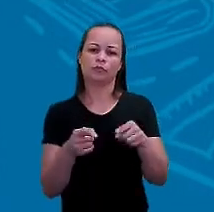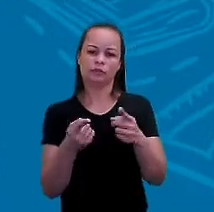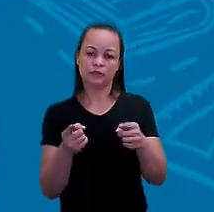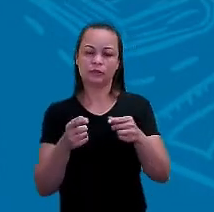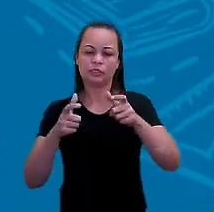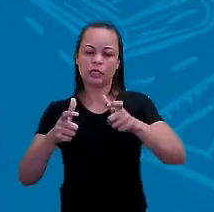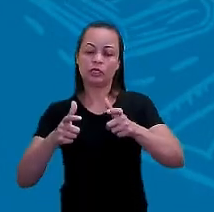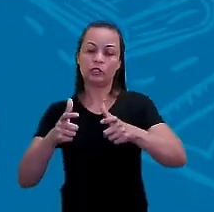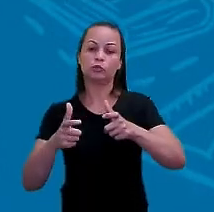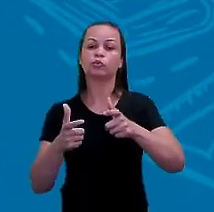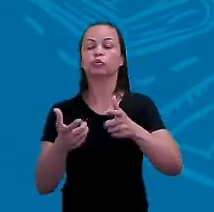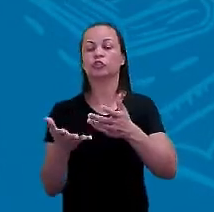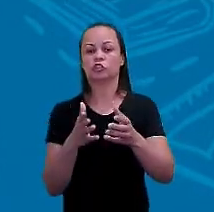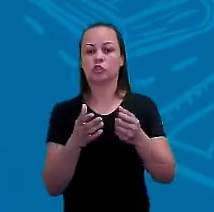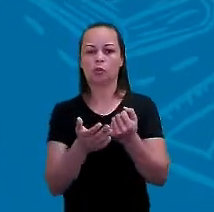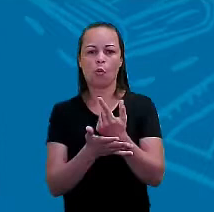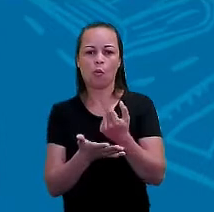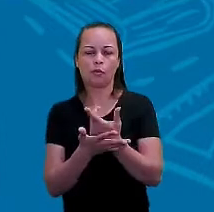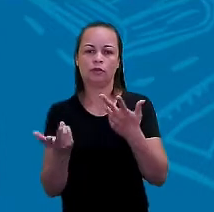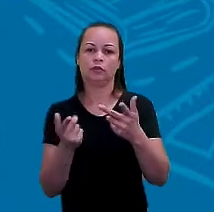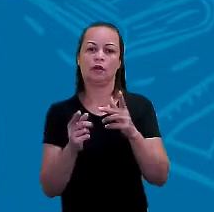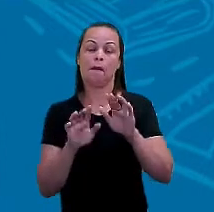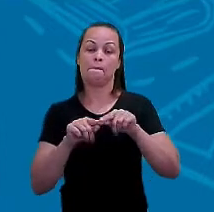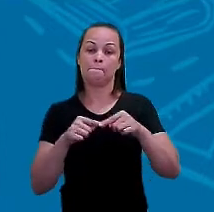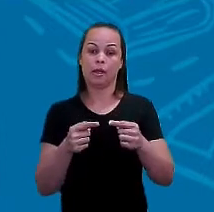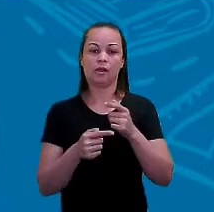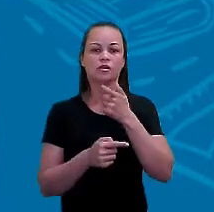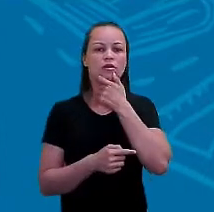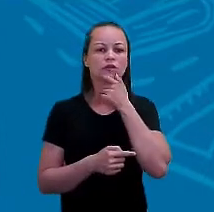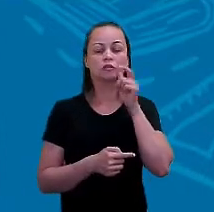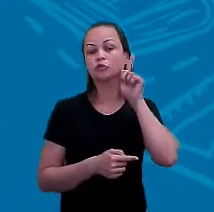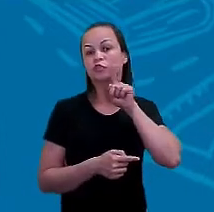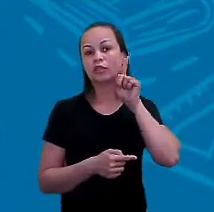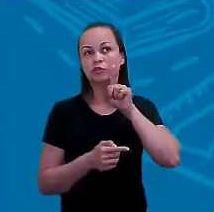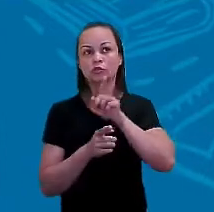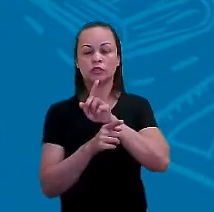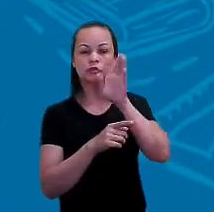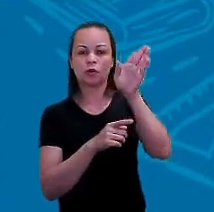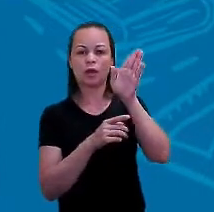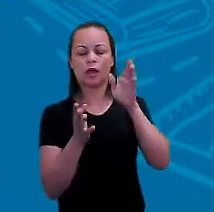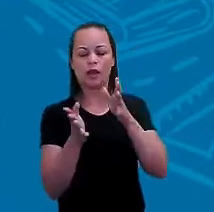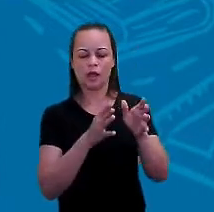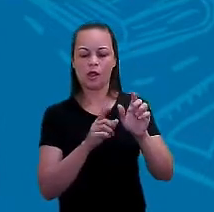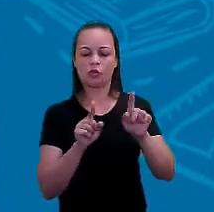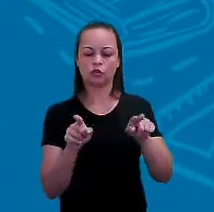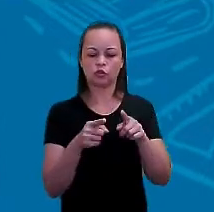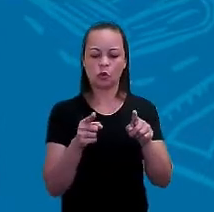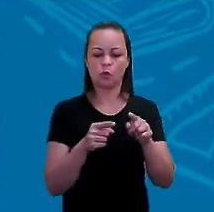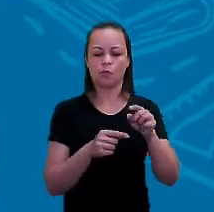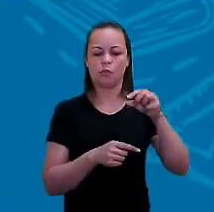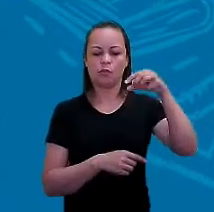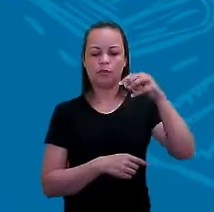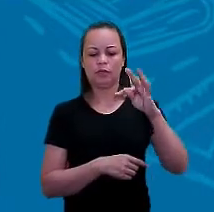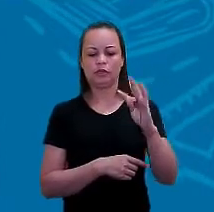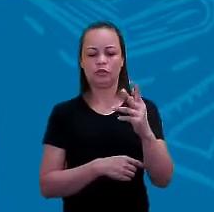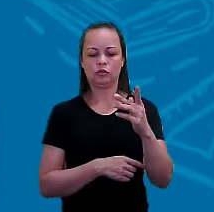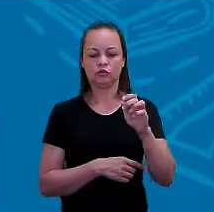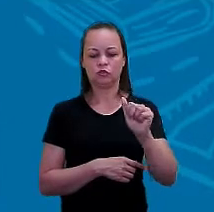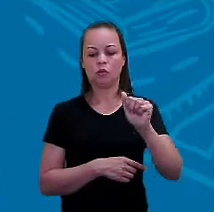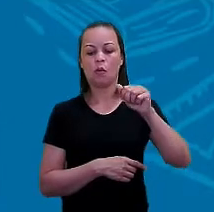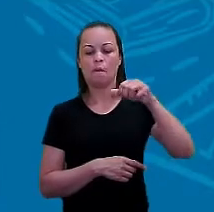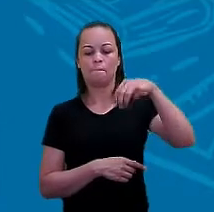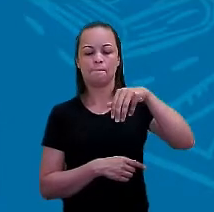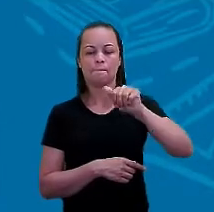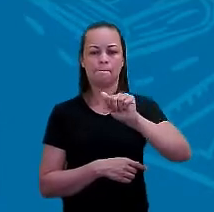compras. Porém, um shopping lá nos Estados Unidos é mall, ou shopping mall. tá? Não é shopping center, é